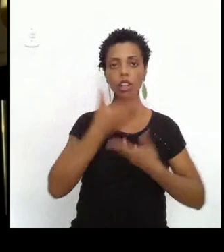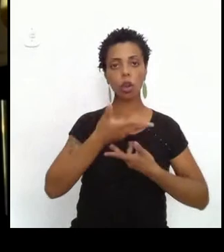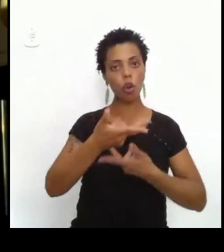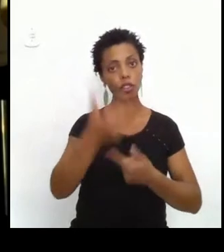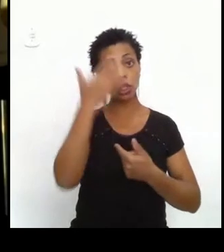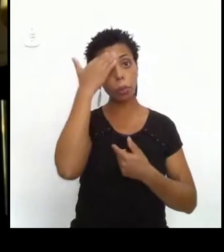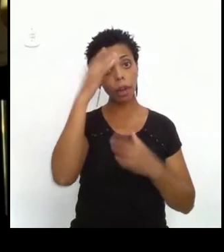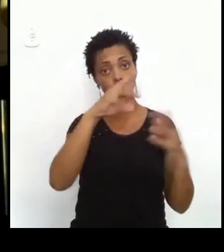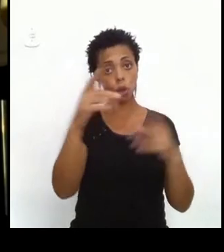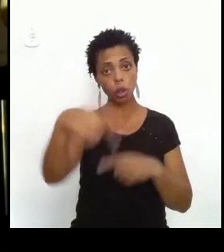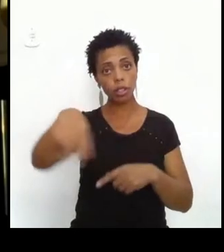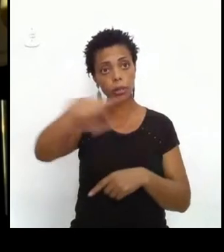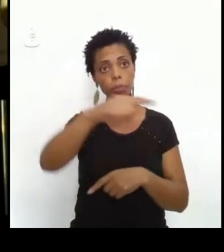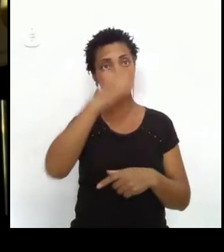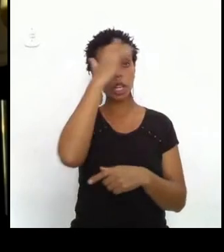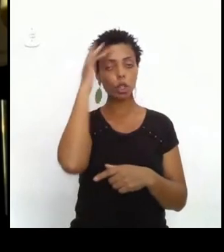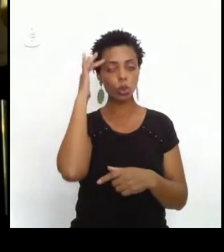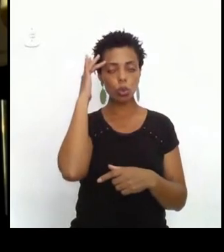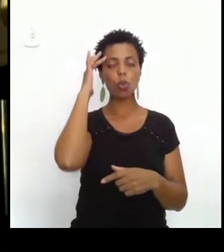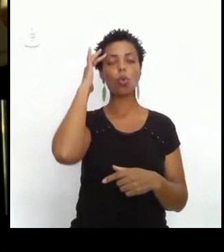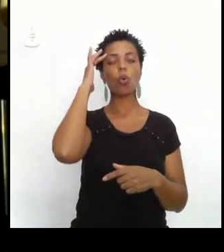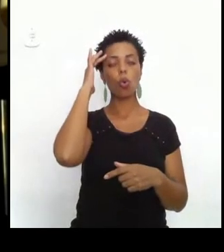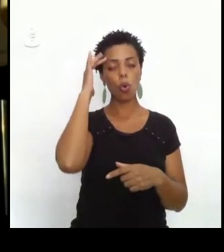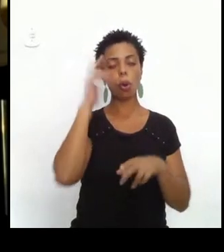McQueen daqui Possible